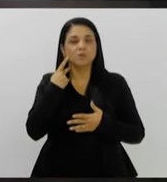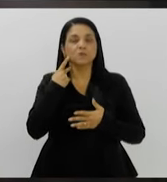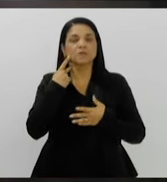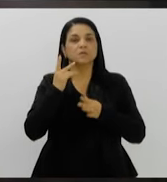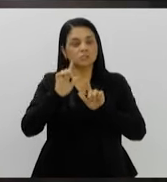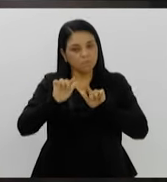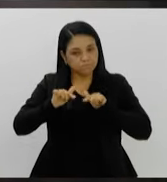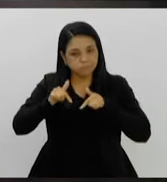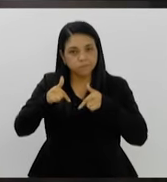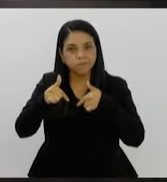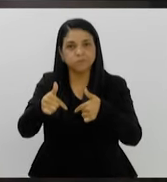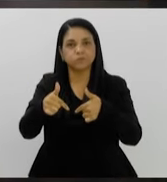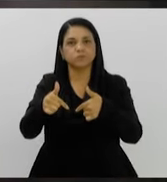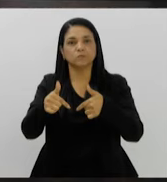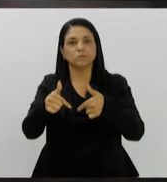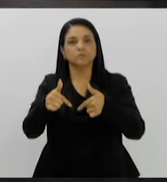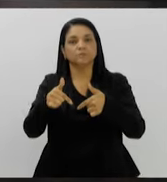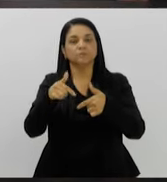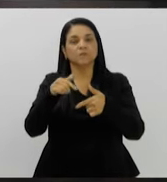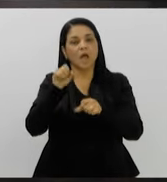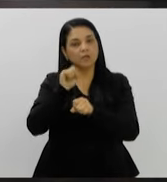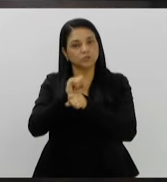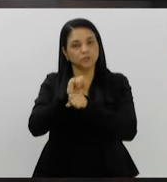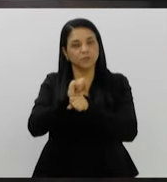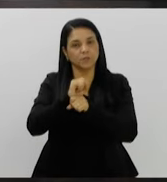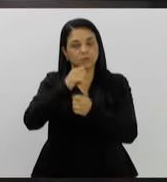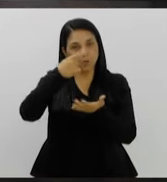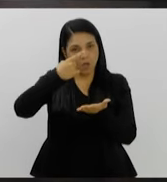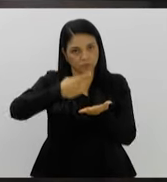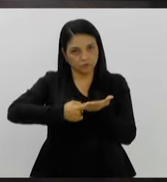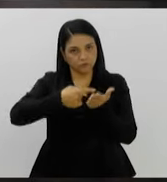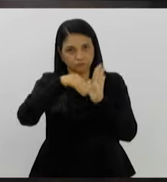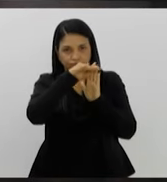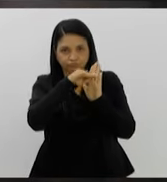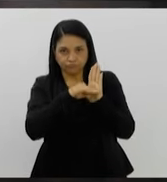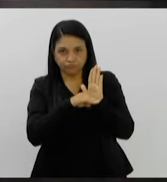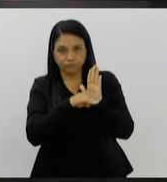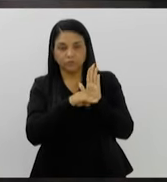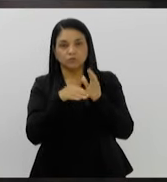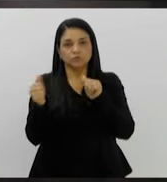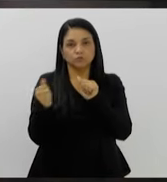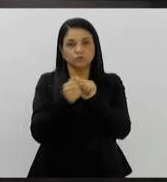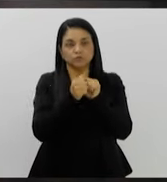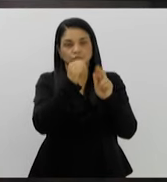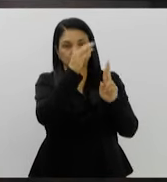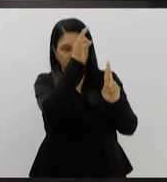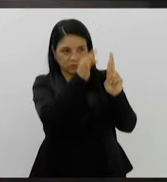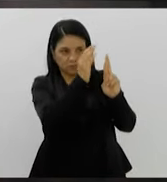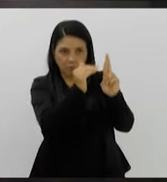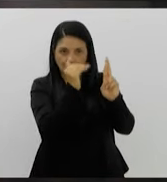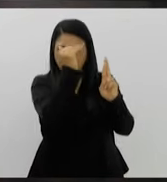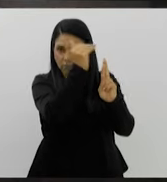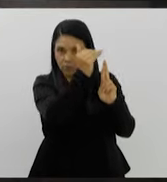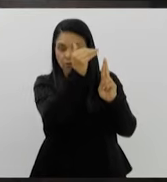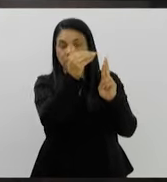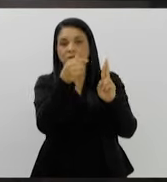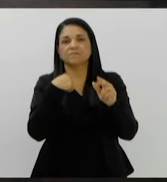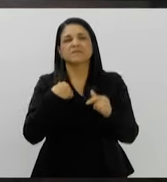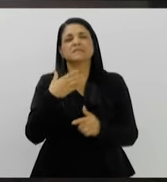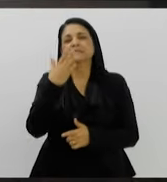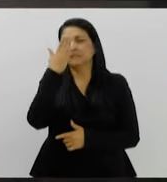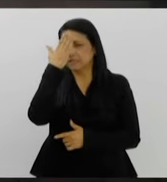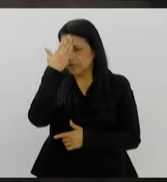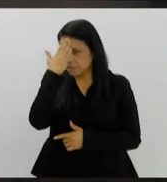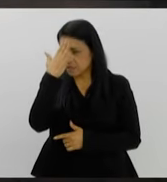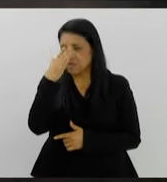decisão tá aguardando o agendamento do despacho com a desembargadora a gente sabia que não era uma tarefa